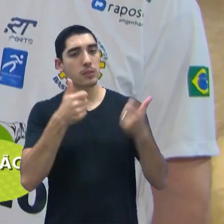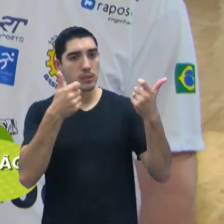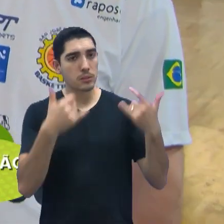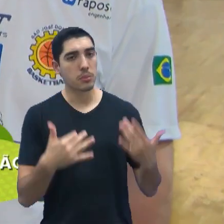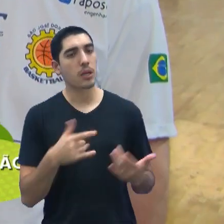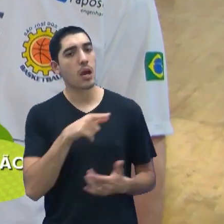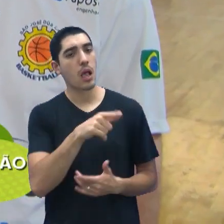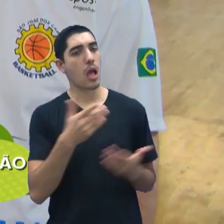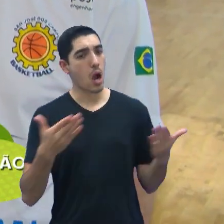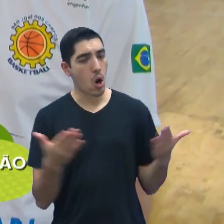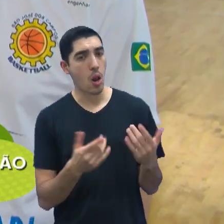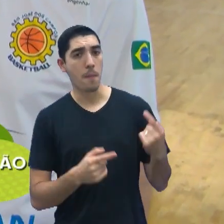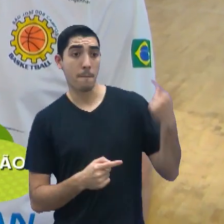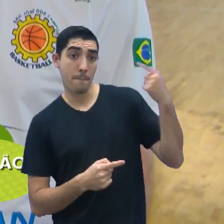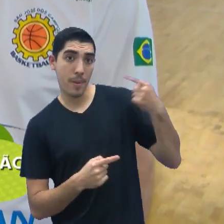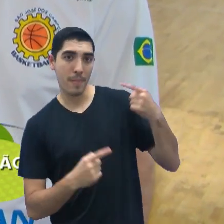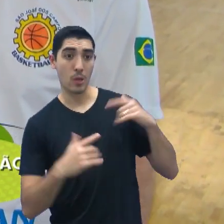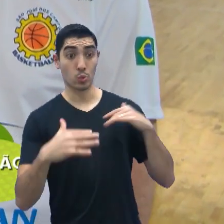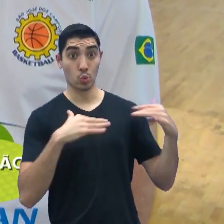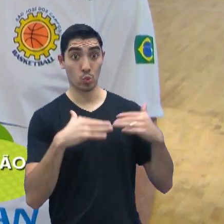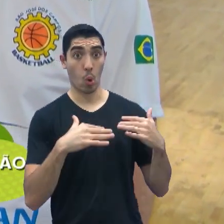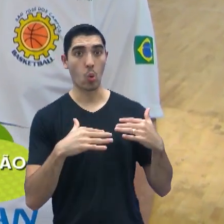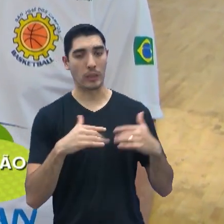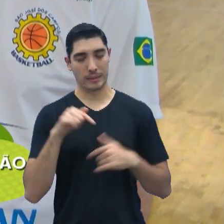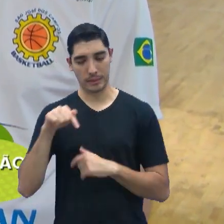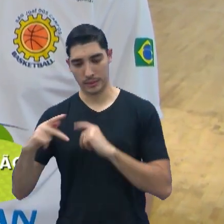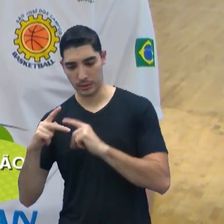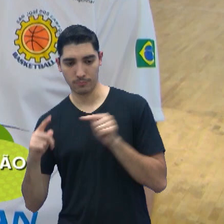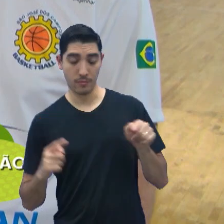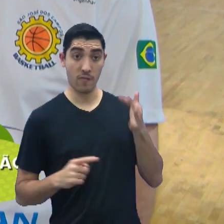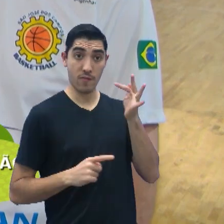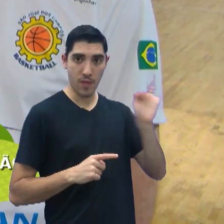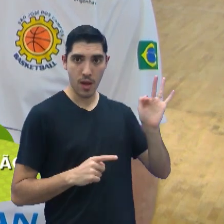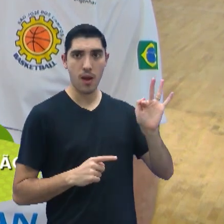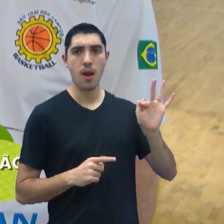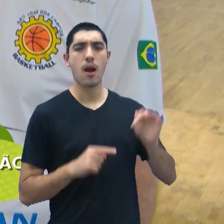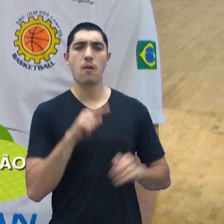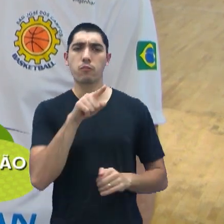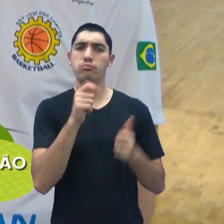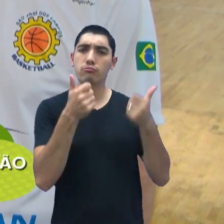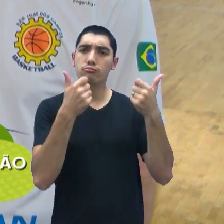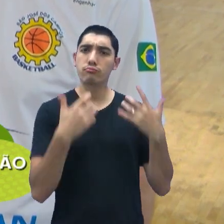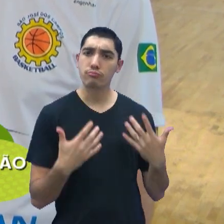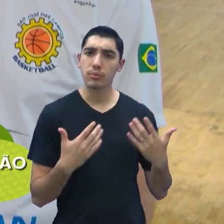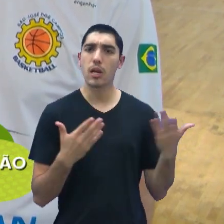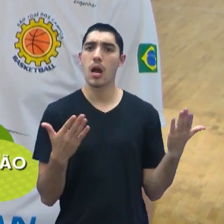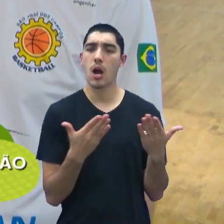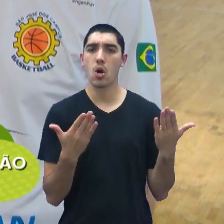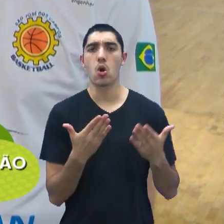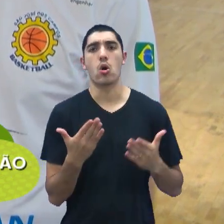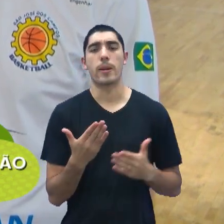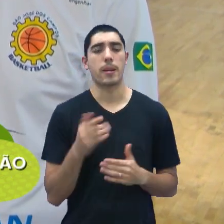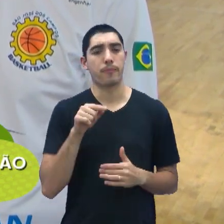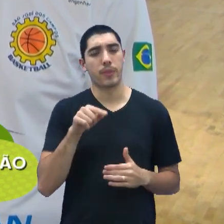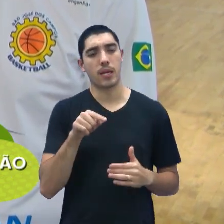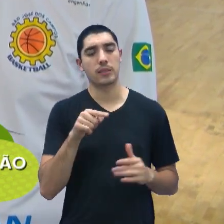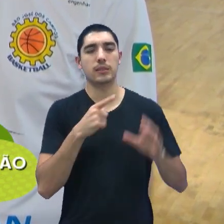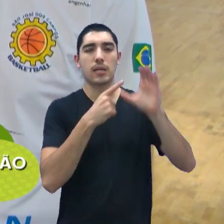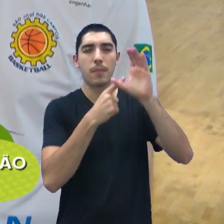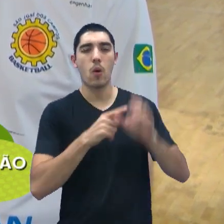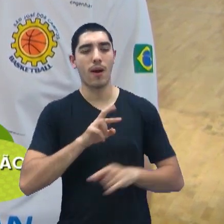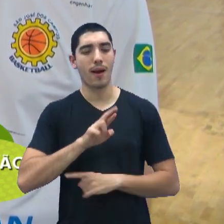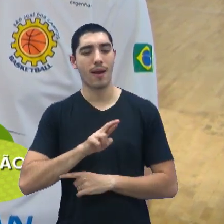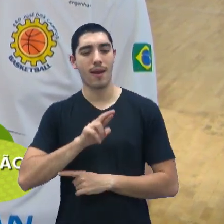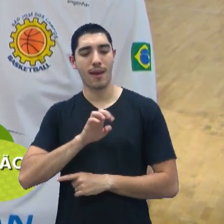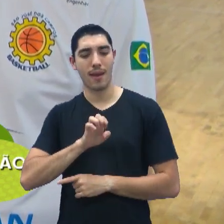já contra a Franca, né, Regis? Mas primeiro falar um pouquinho, né, dessa fase de realinhamento, como é que o São José vem, essas